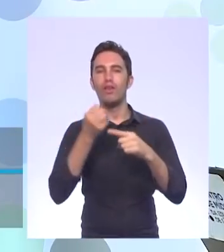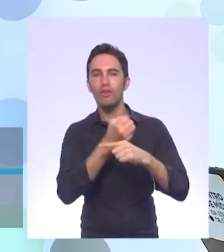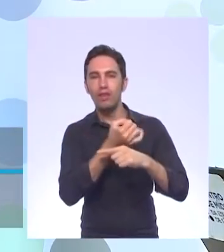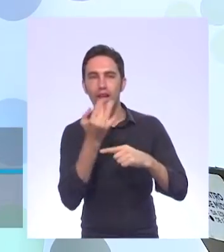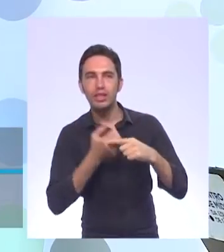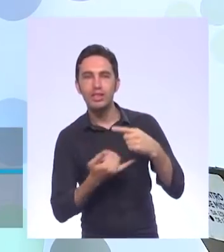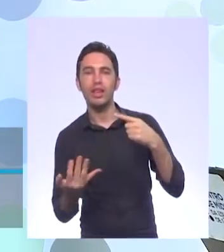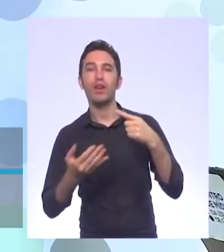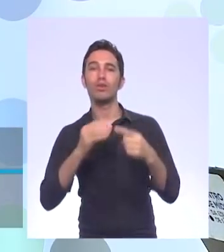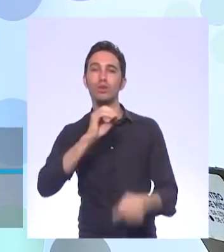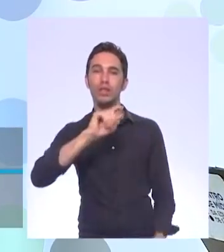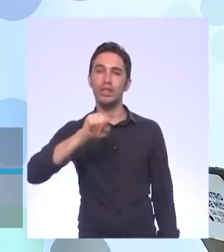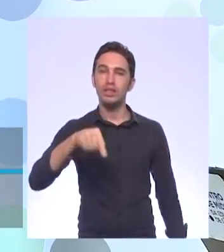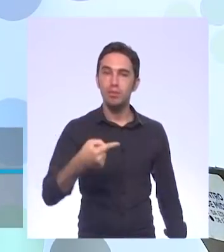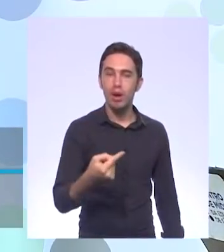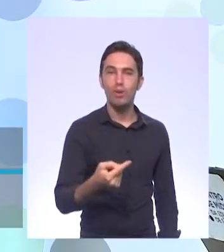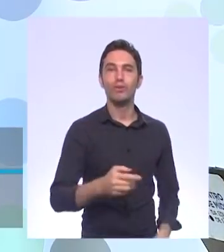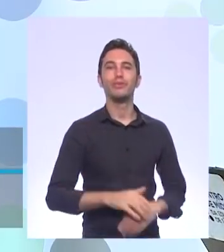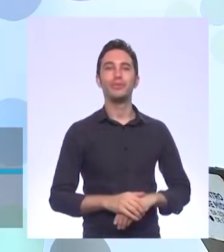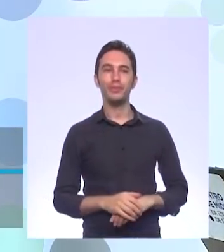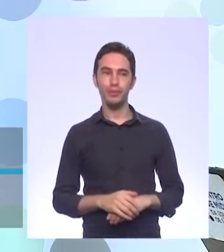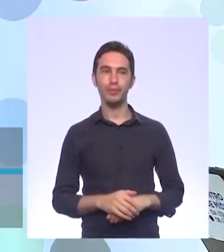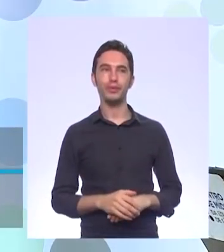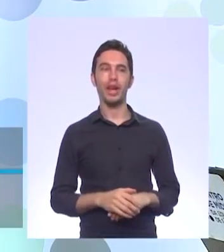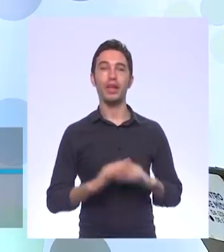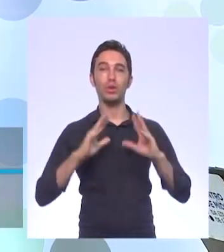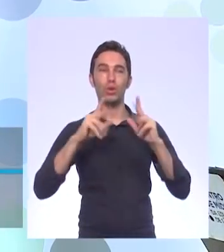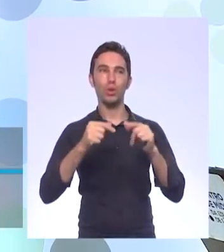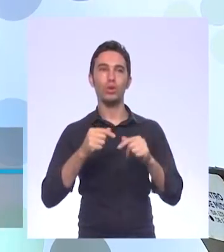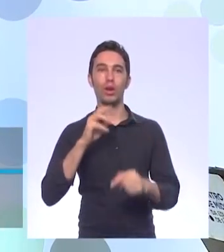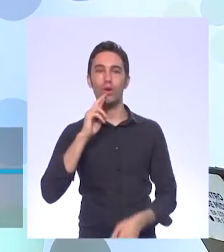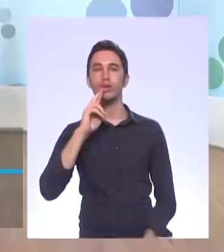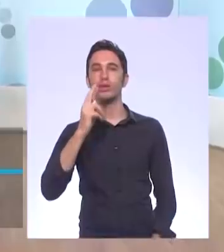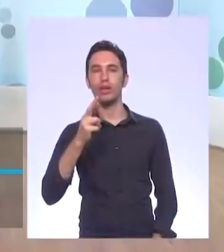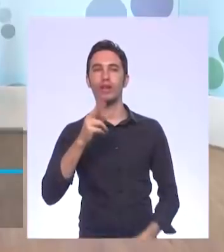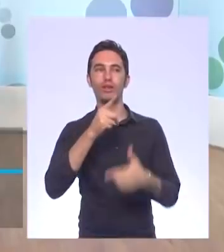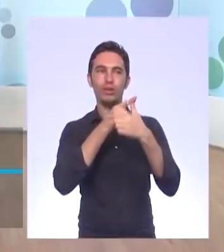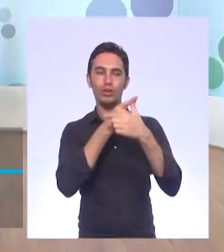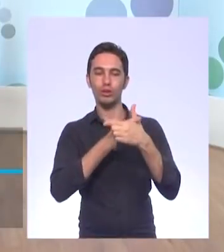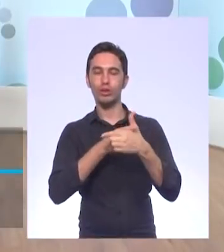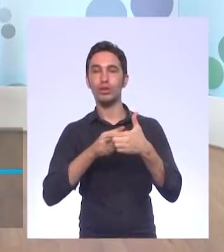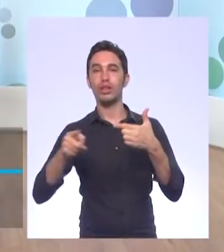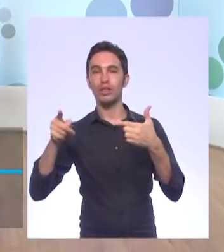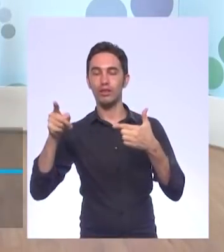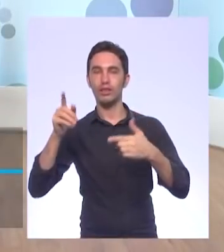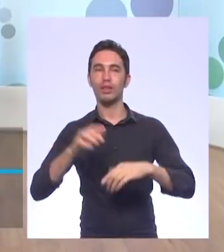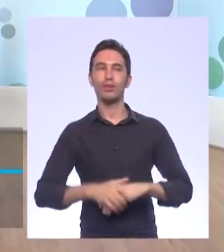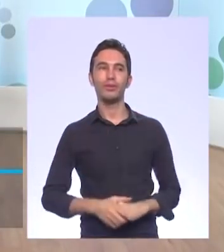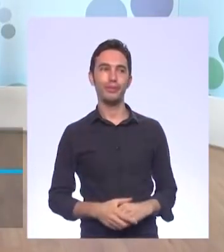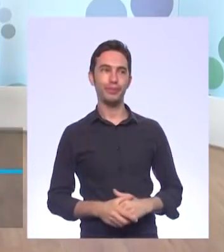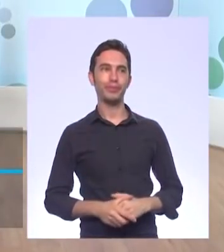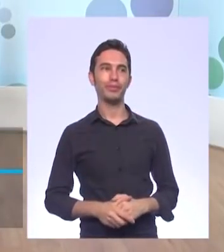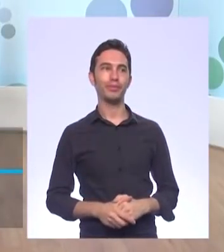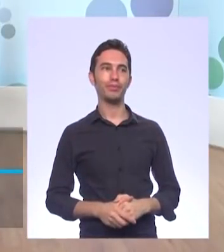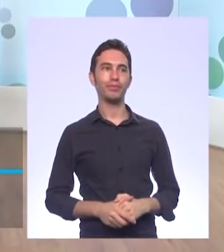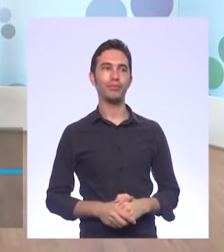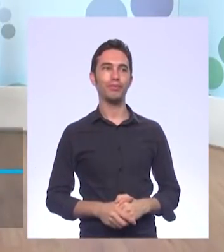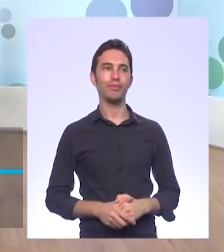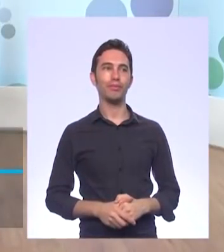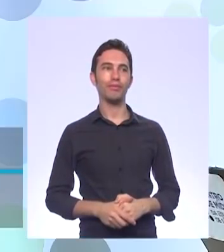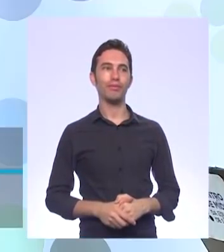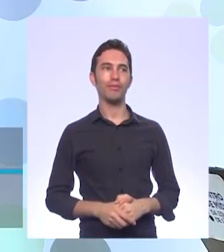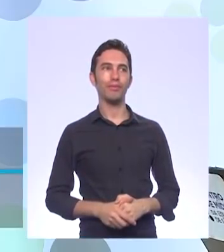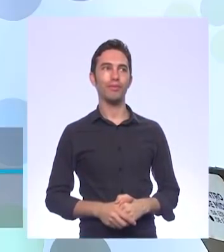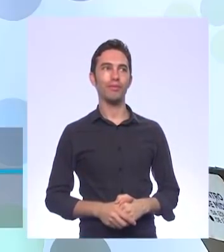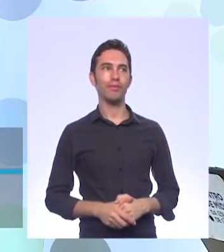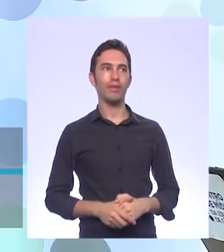ele é o resultado de uma divisão Tá certo vão então dividir isso daqui tá então